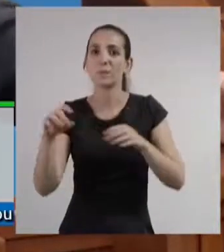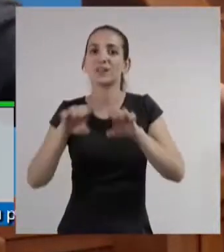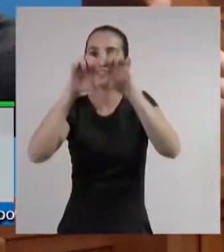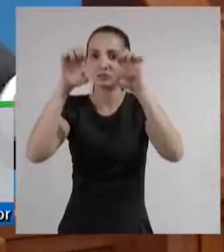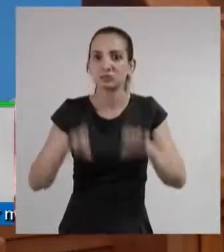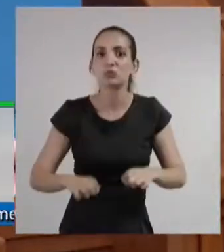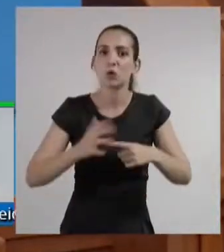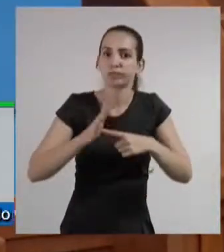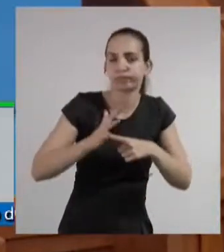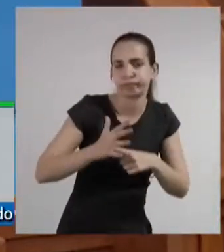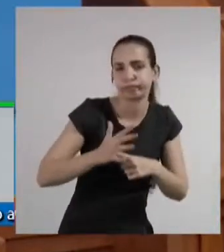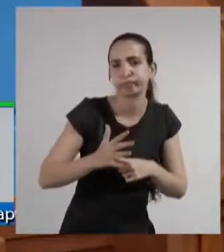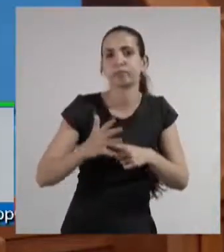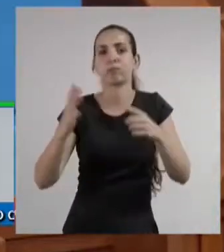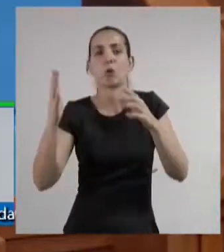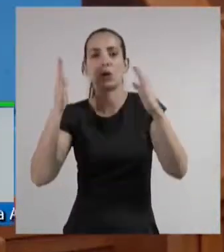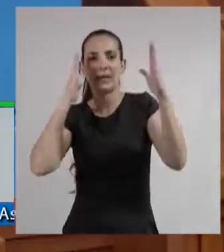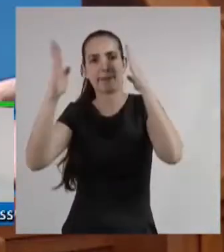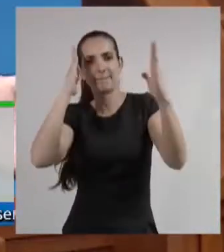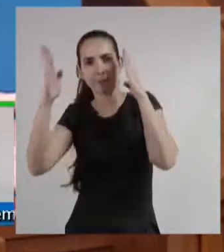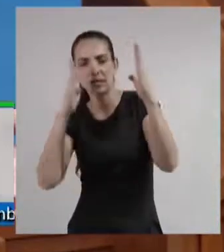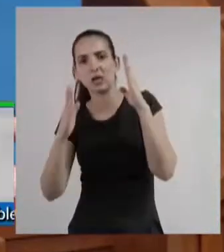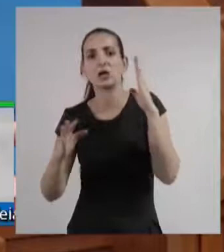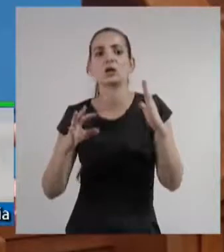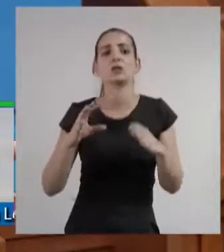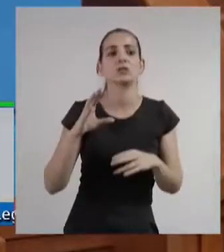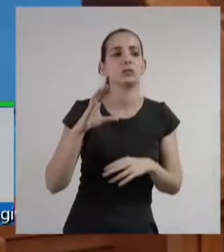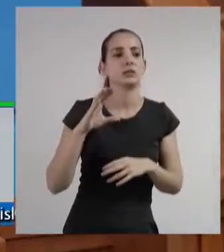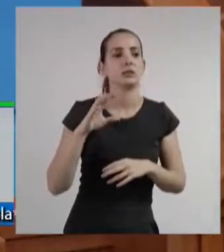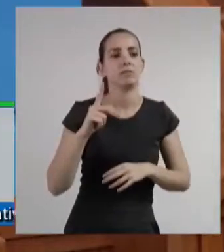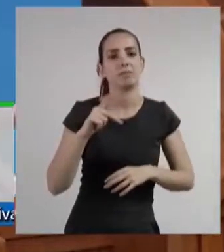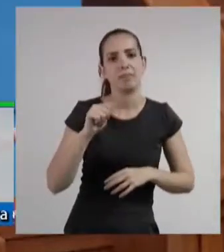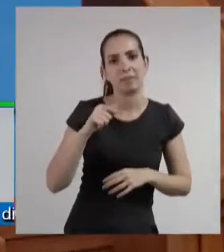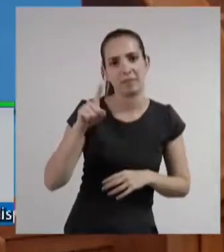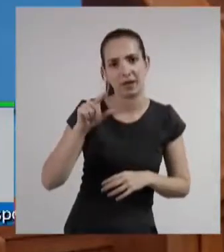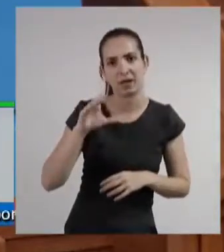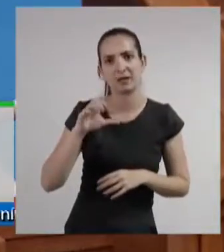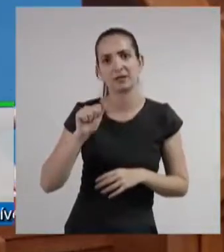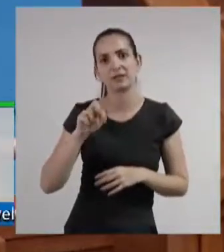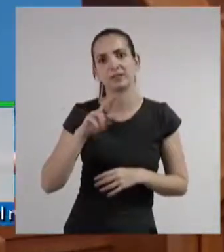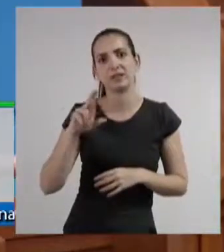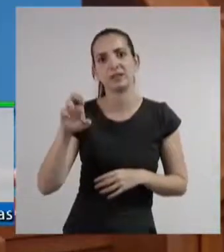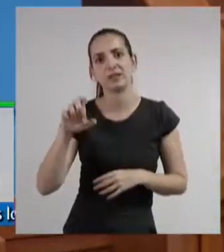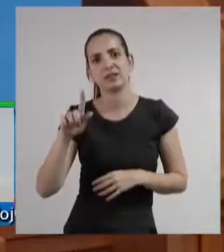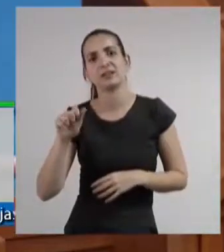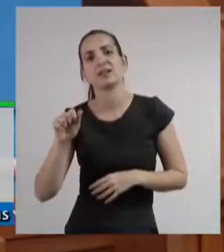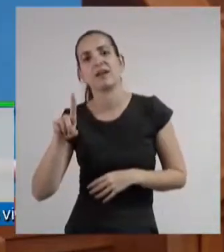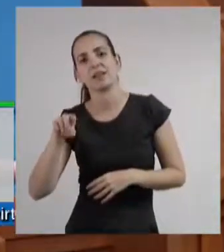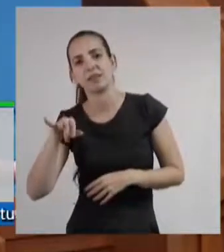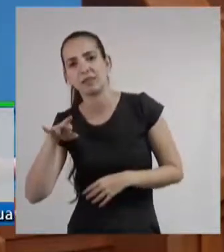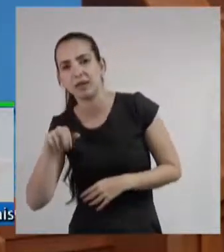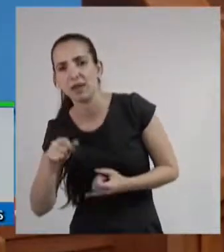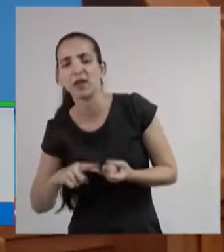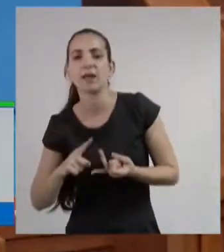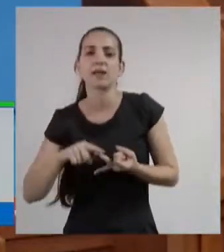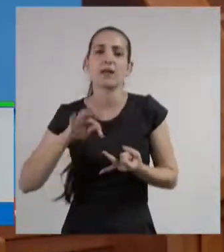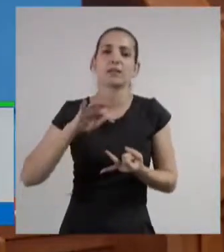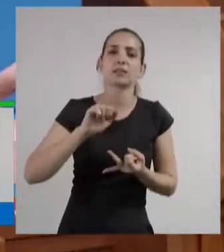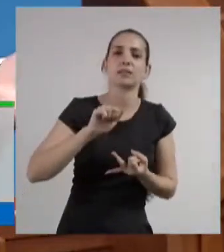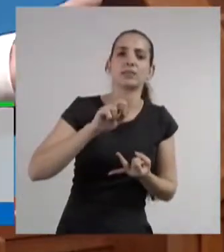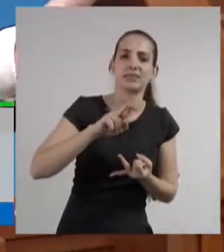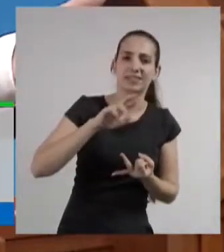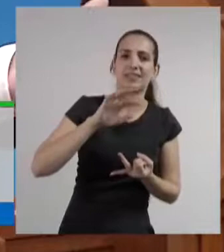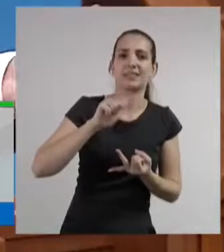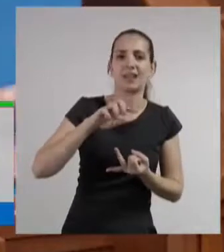estrada de areia, ela tem uma capacidade de erosão. Uma estrada cascalhada é muito menos, ainda mais